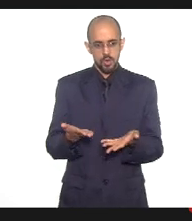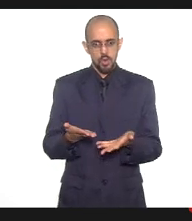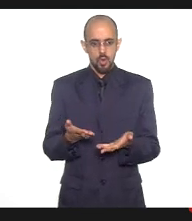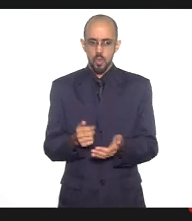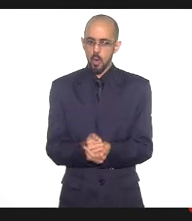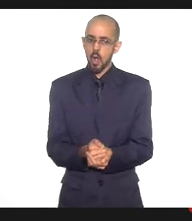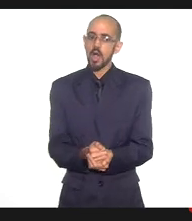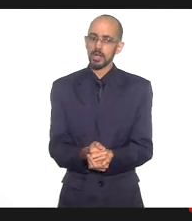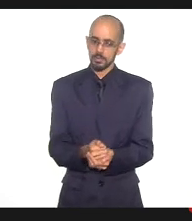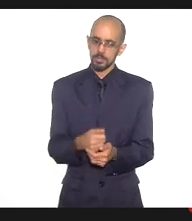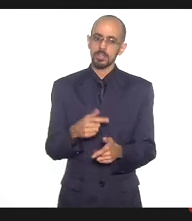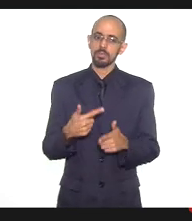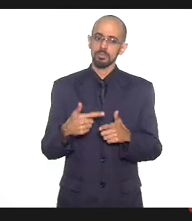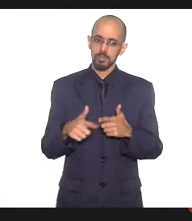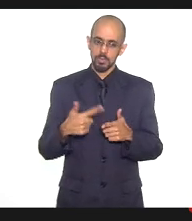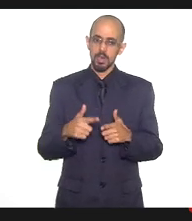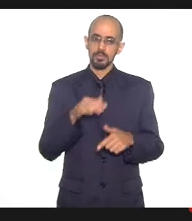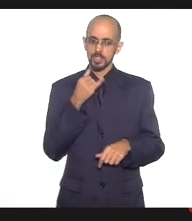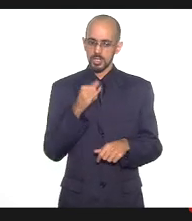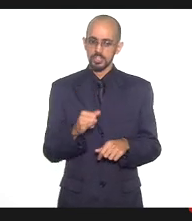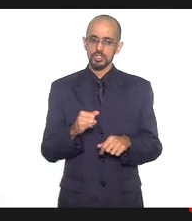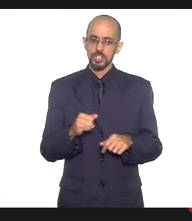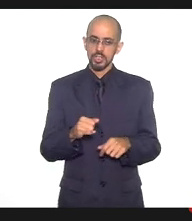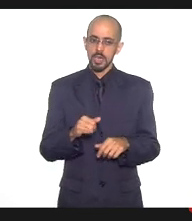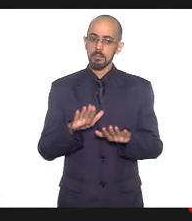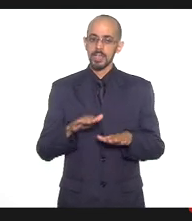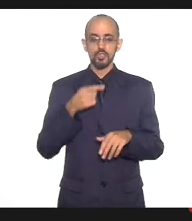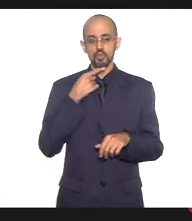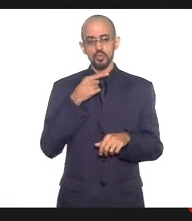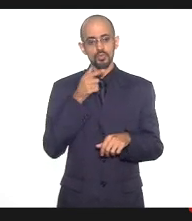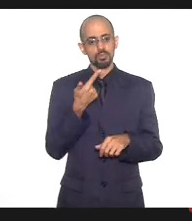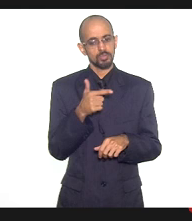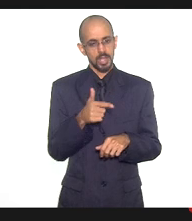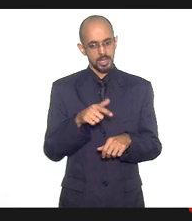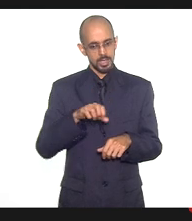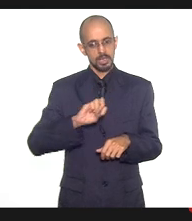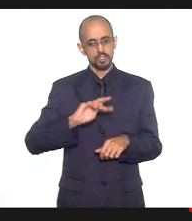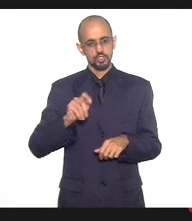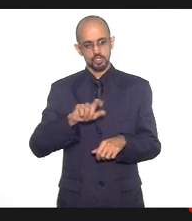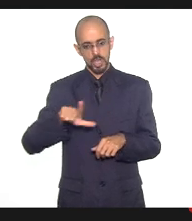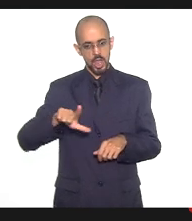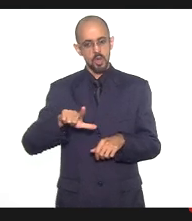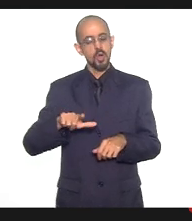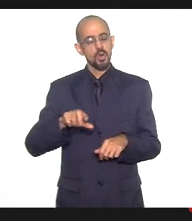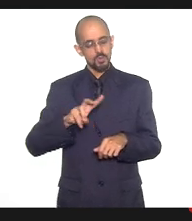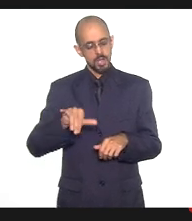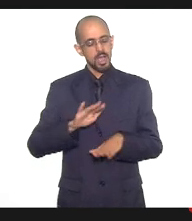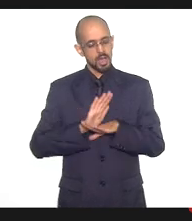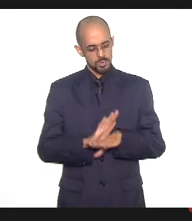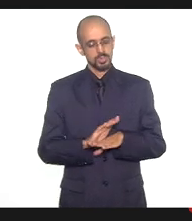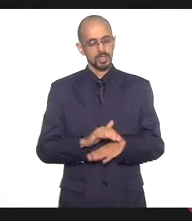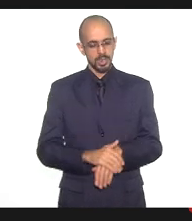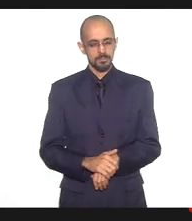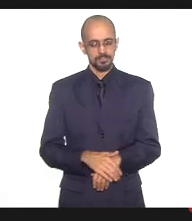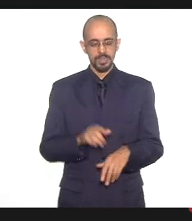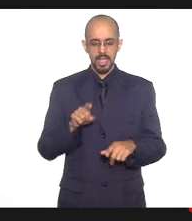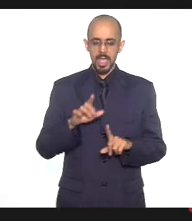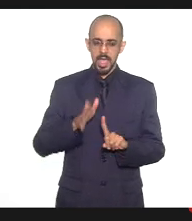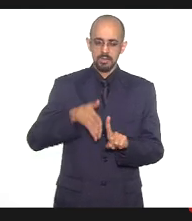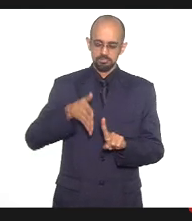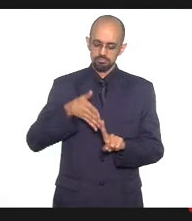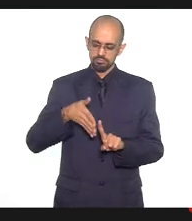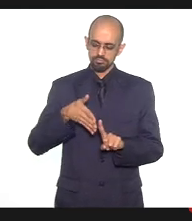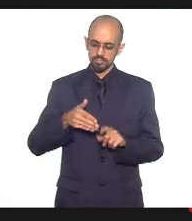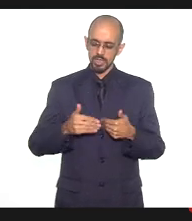todo o esforço para estar realmente muito ativa nesses leilões, né? Eram minhas palavras iniciais, presidente Luiz Paulo.